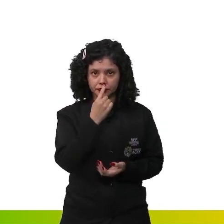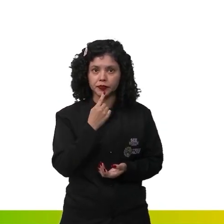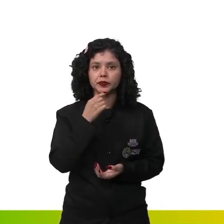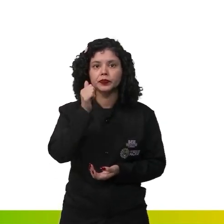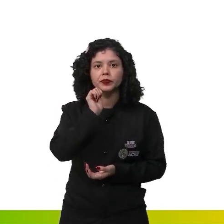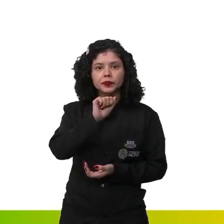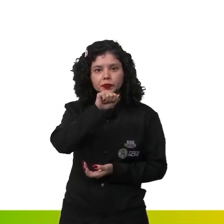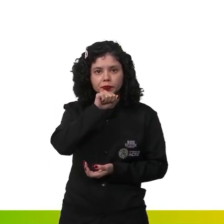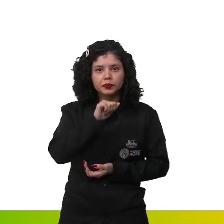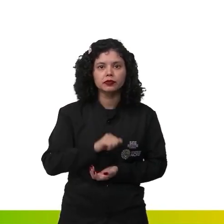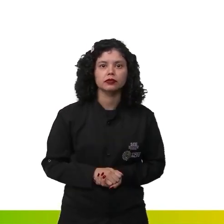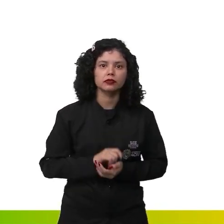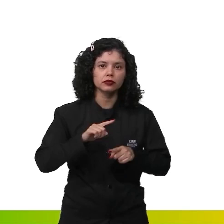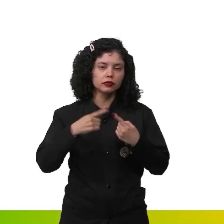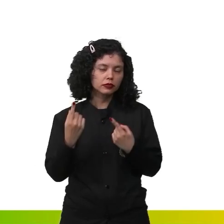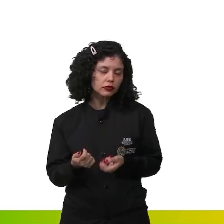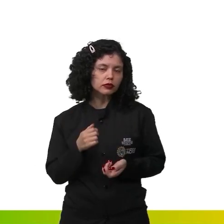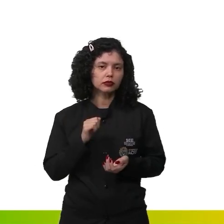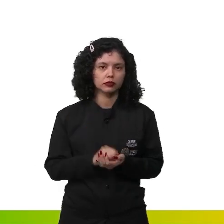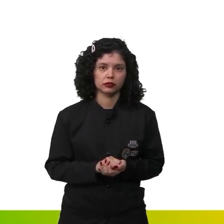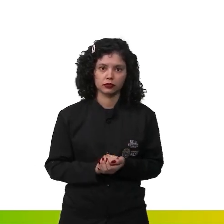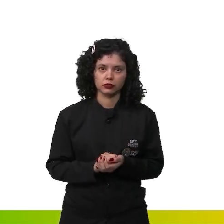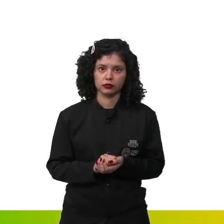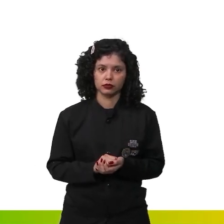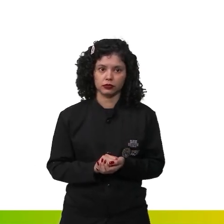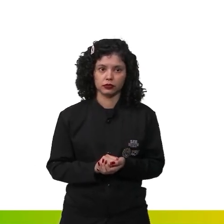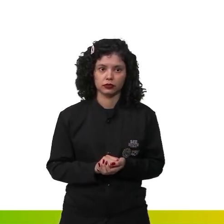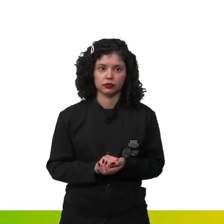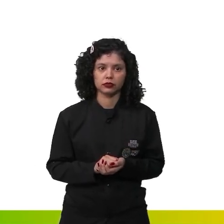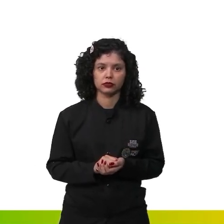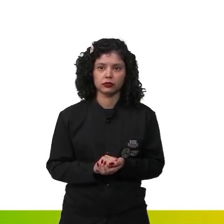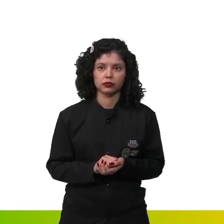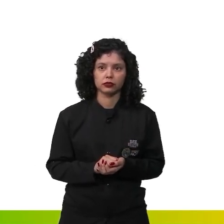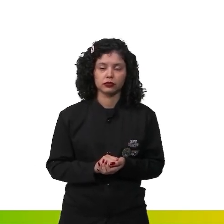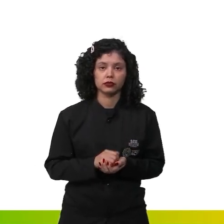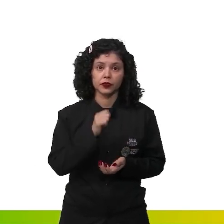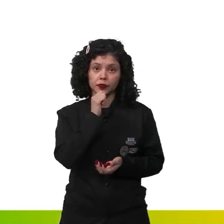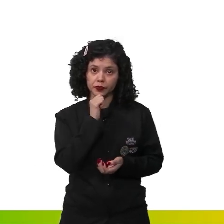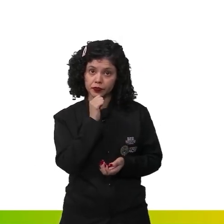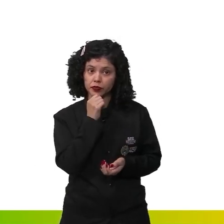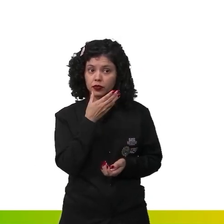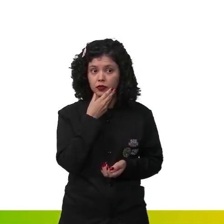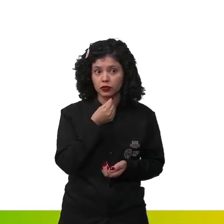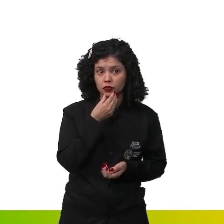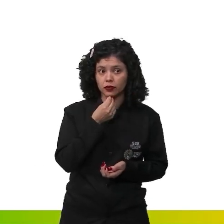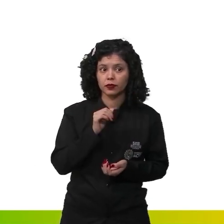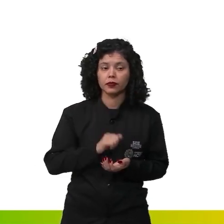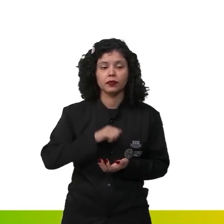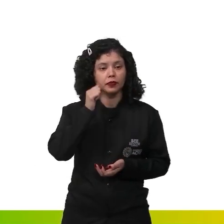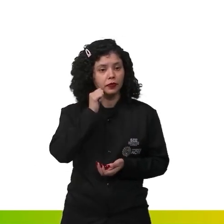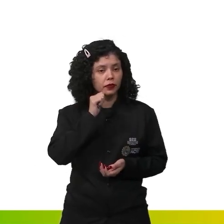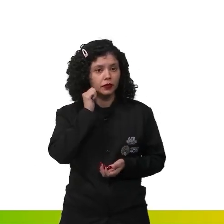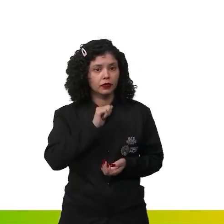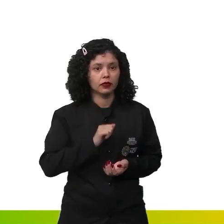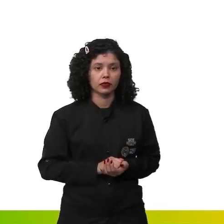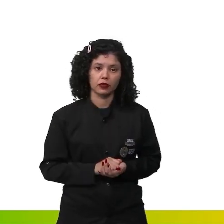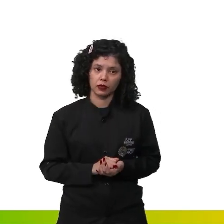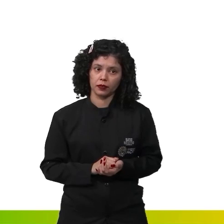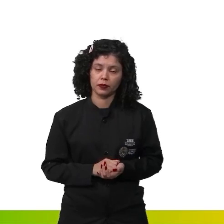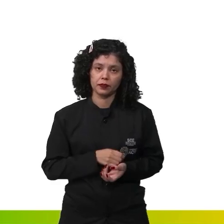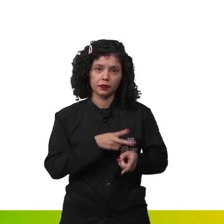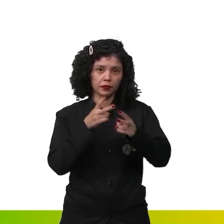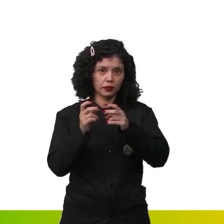da mãe. Mas entre o casal, esse homem e essa mulher, nós estamos